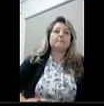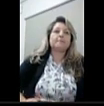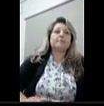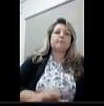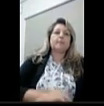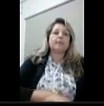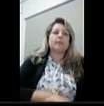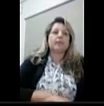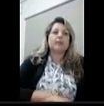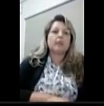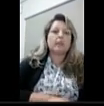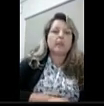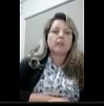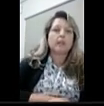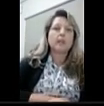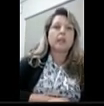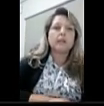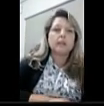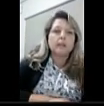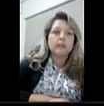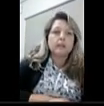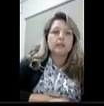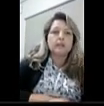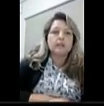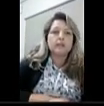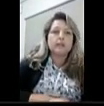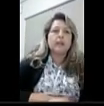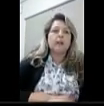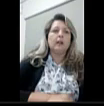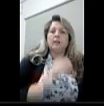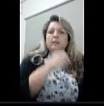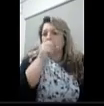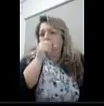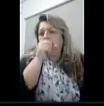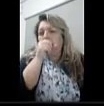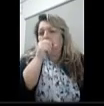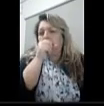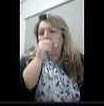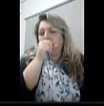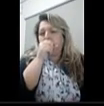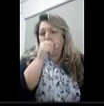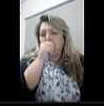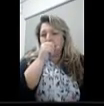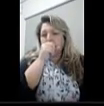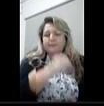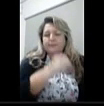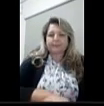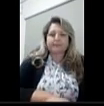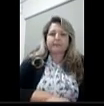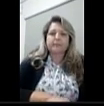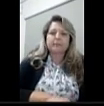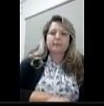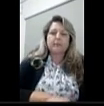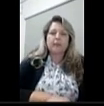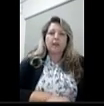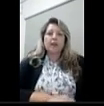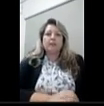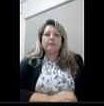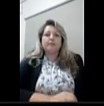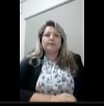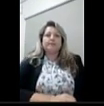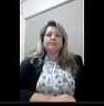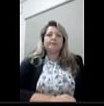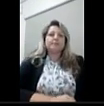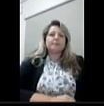essas conquistas em estrelinhas e aí a gente coloca a criança como tendo essa conquista essas ideias brilhantes por fim trabalhar